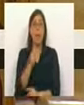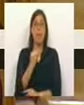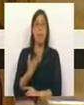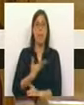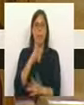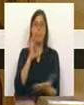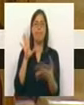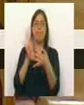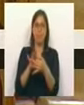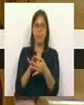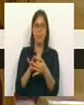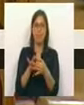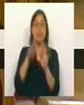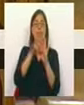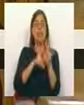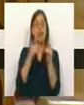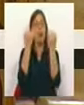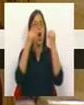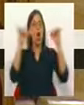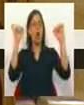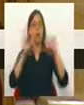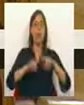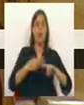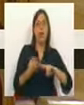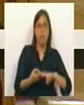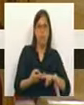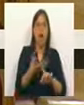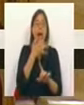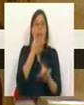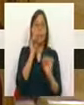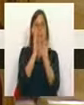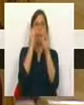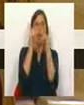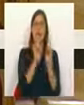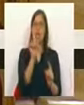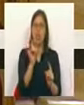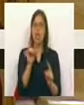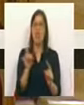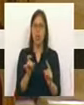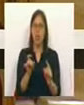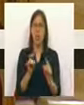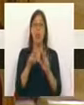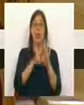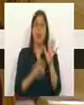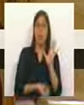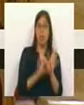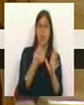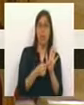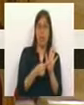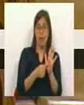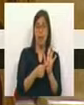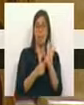PSD revia-se mais num regime de autonomia reforçada que clarificasse algumas questões levantadas pelo regime